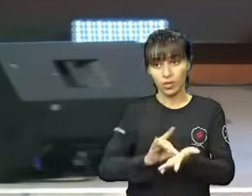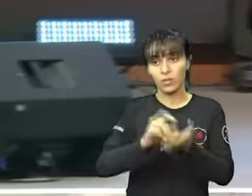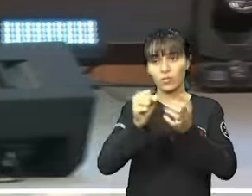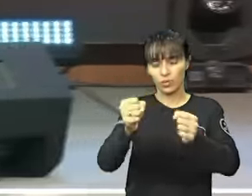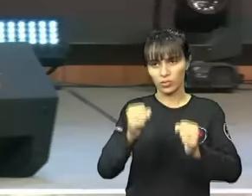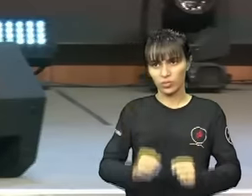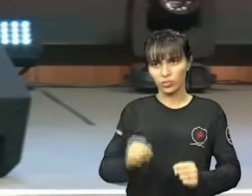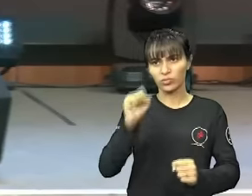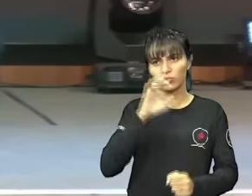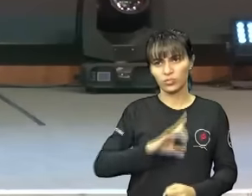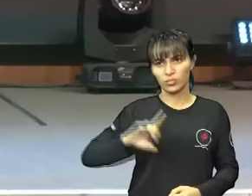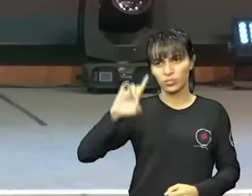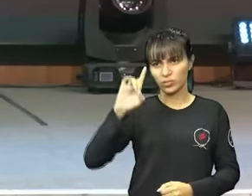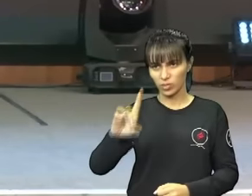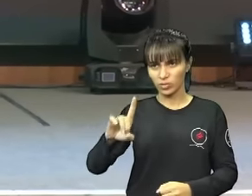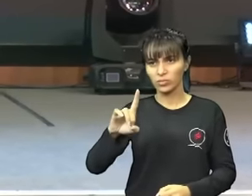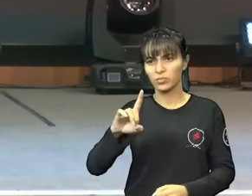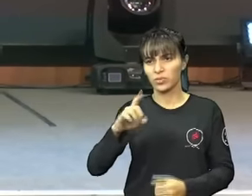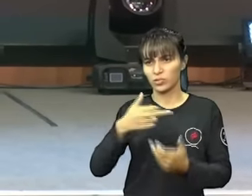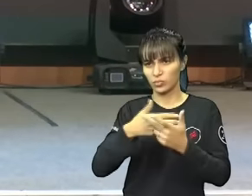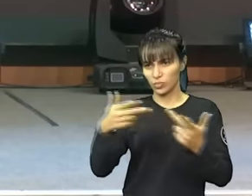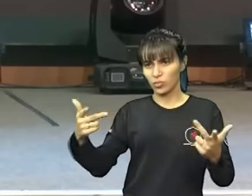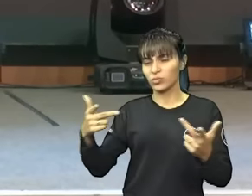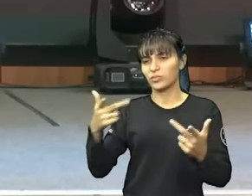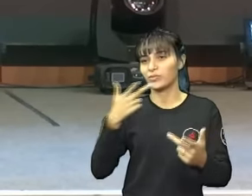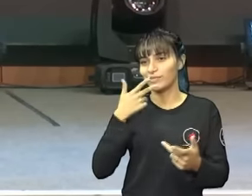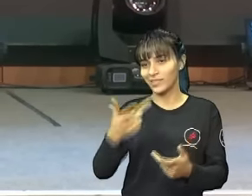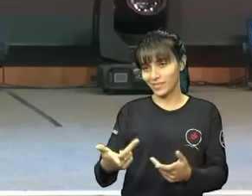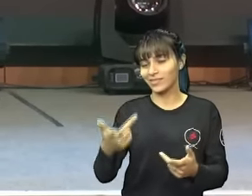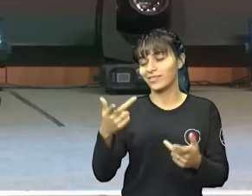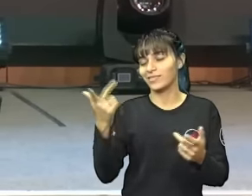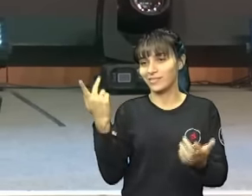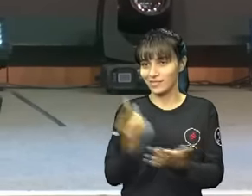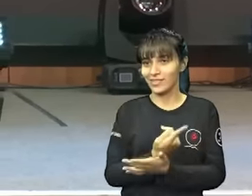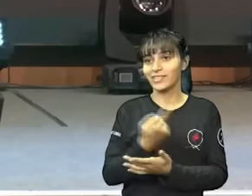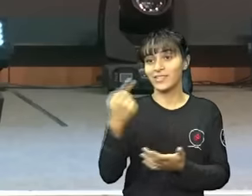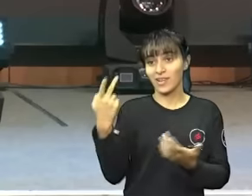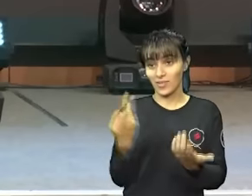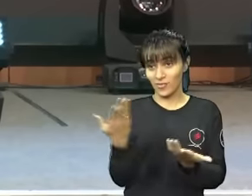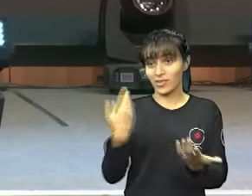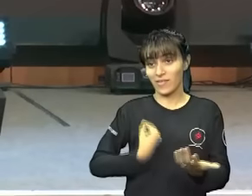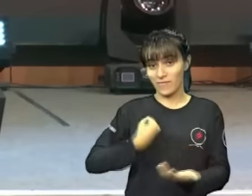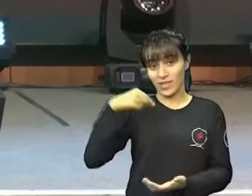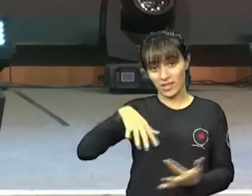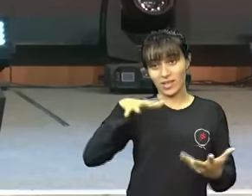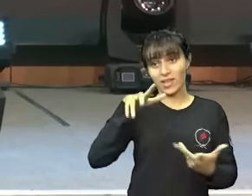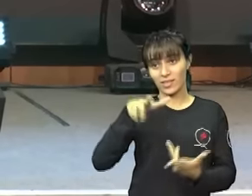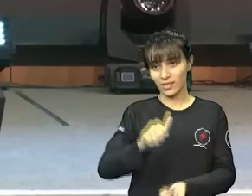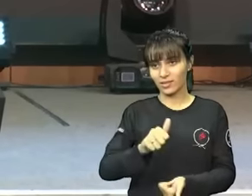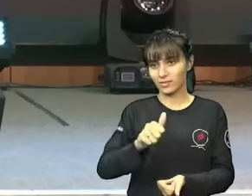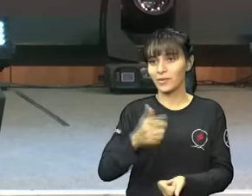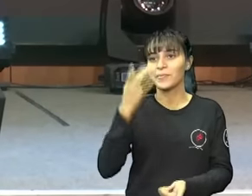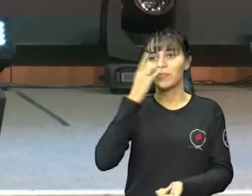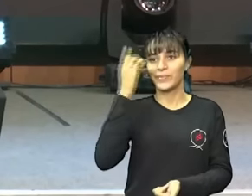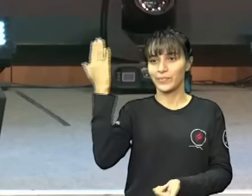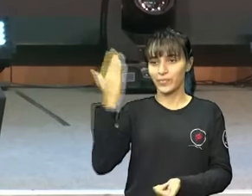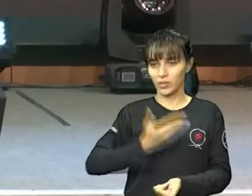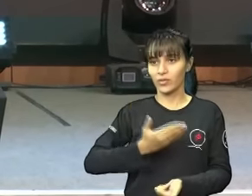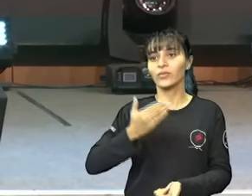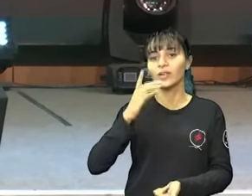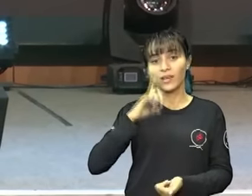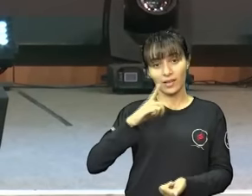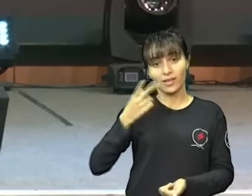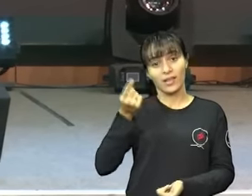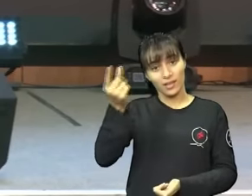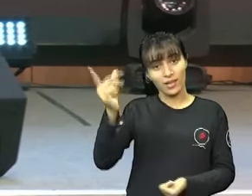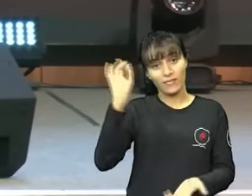Poderoso com o Senhor para que essas coisas que eu falei acontece um nessa vida aqui na terra como prova de que a